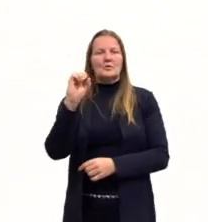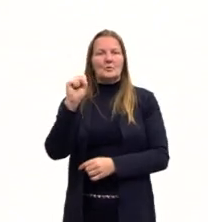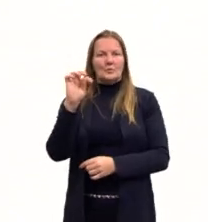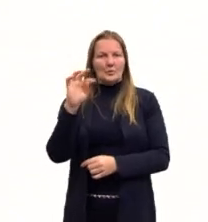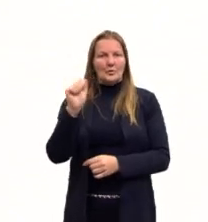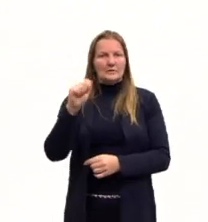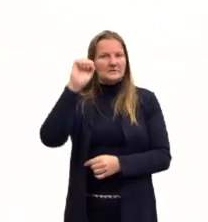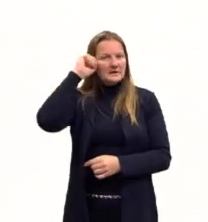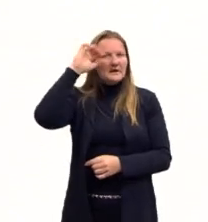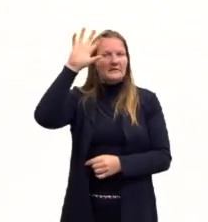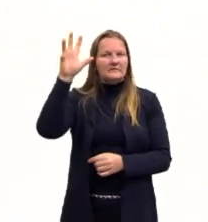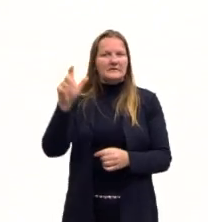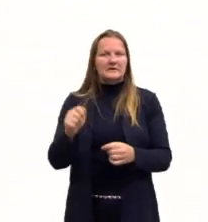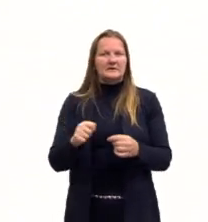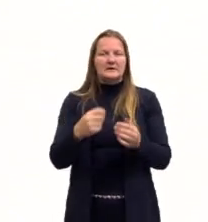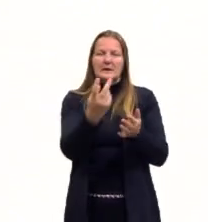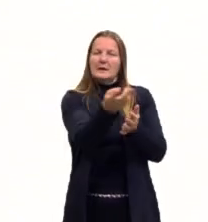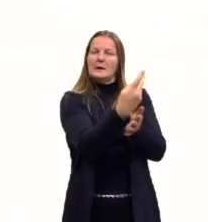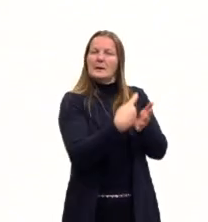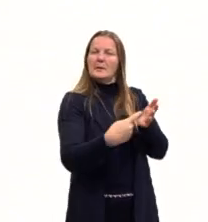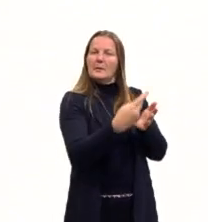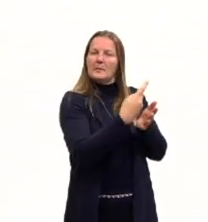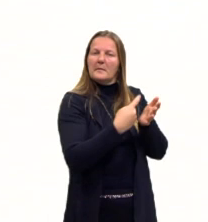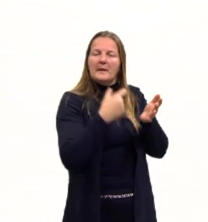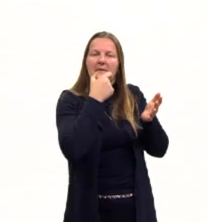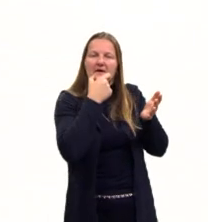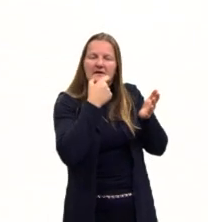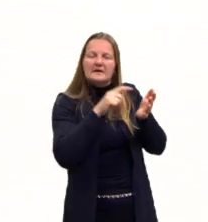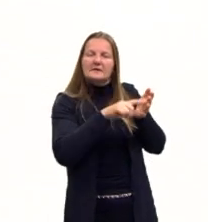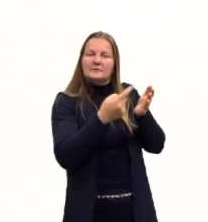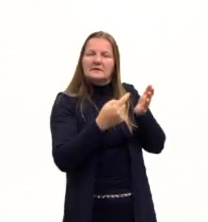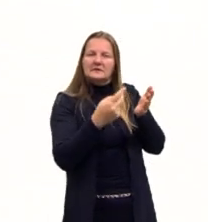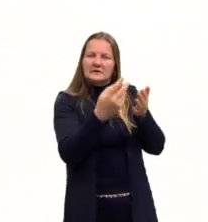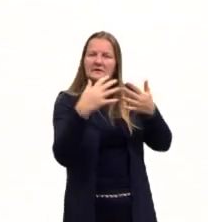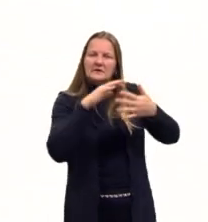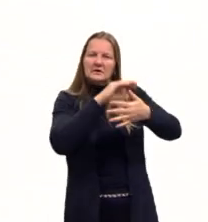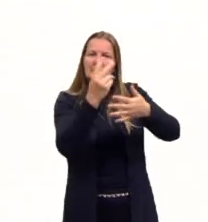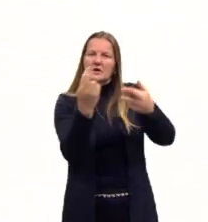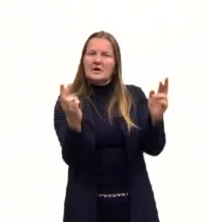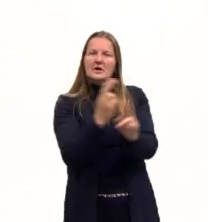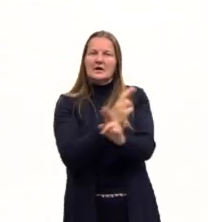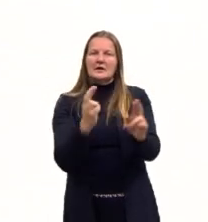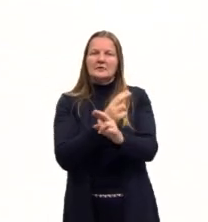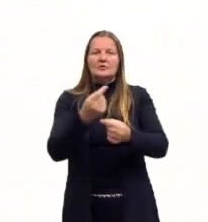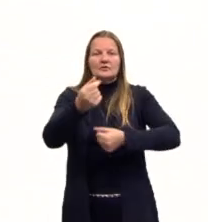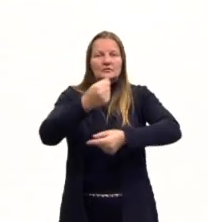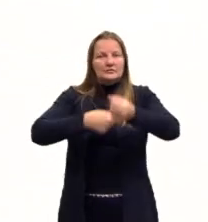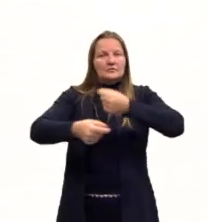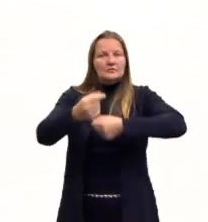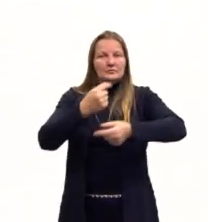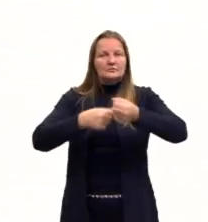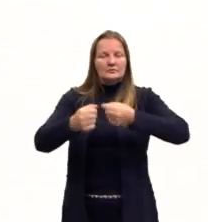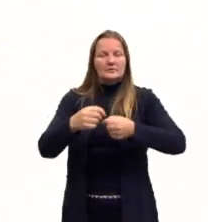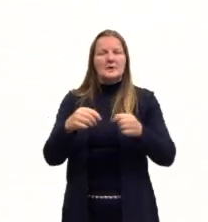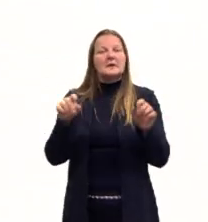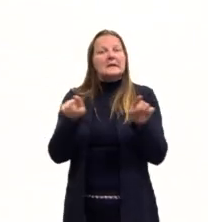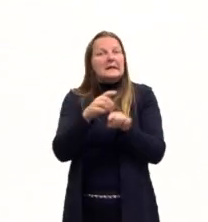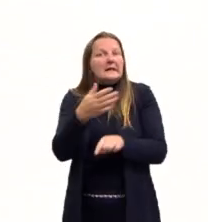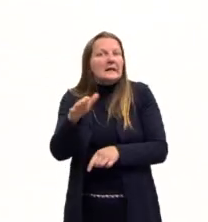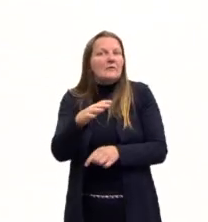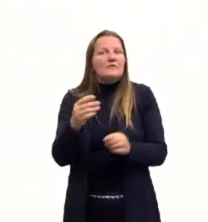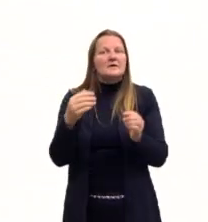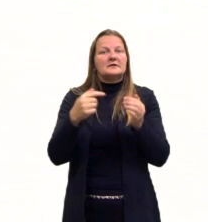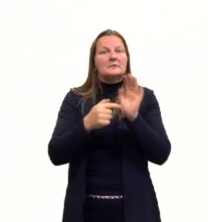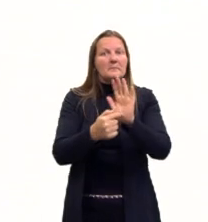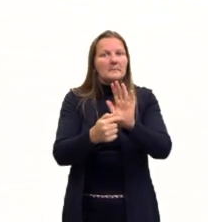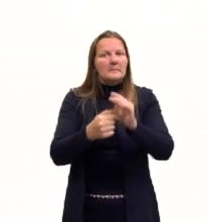em inglês né mas a gente consegue entender então são a relações aí bem pode aparecer na nossa